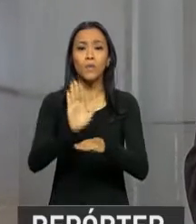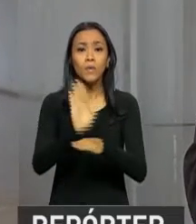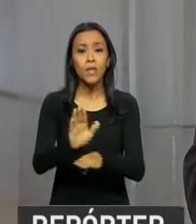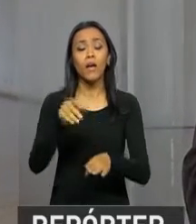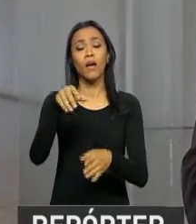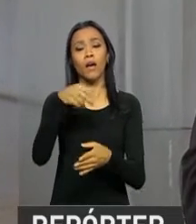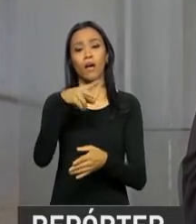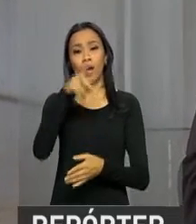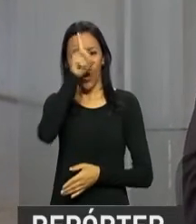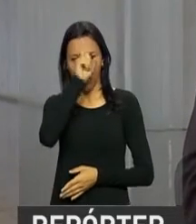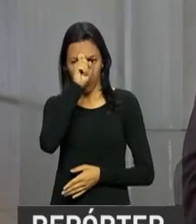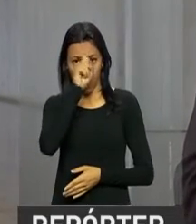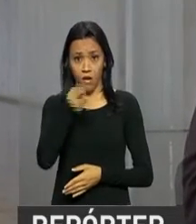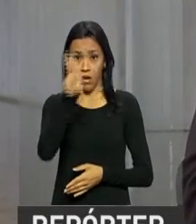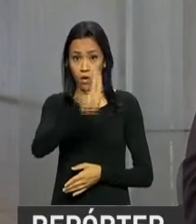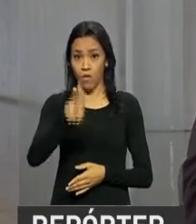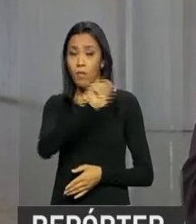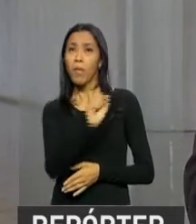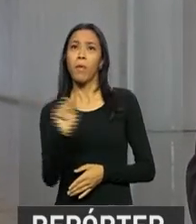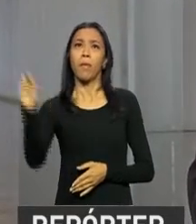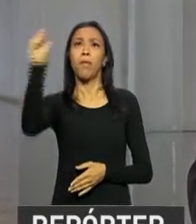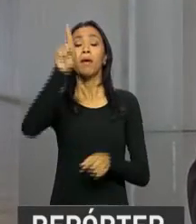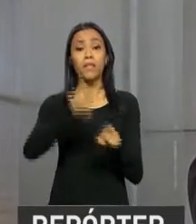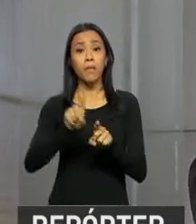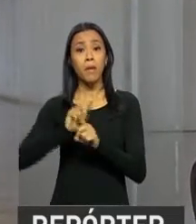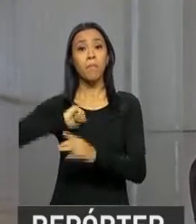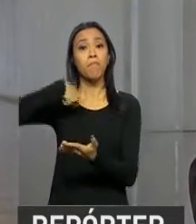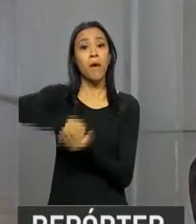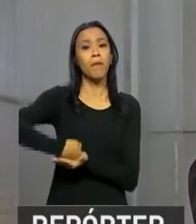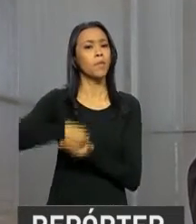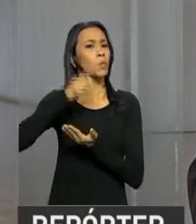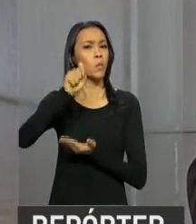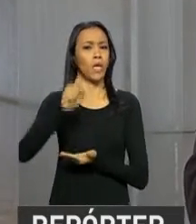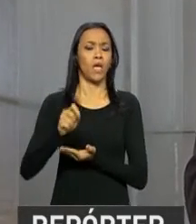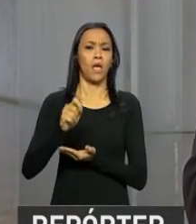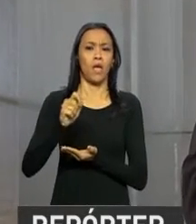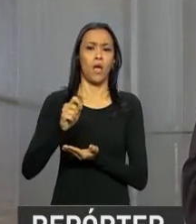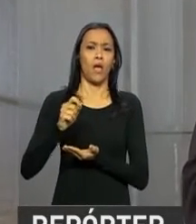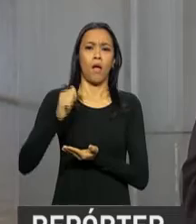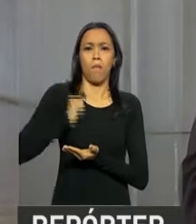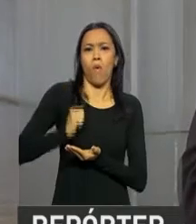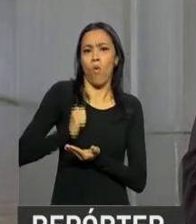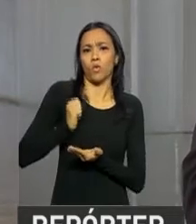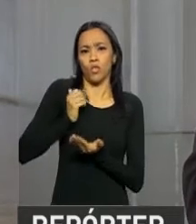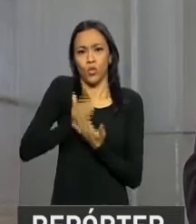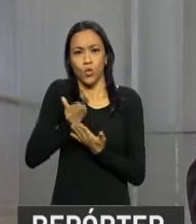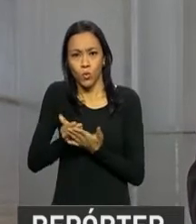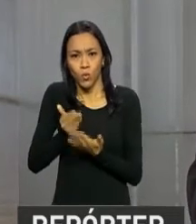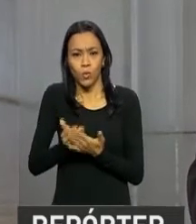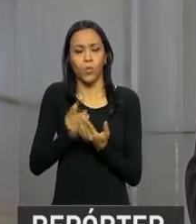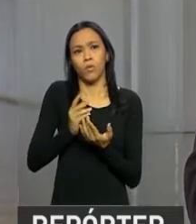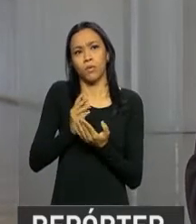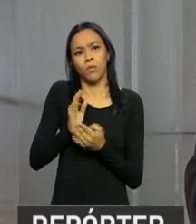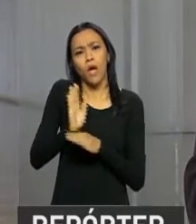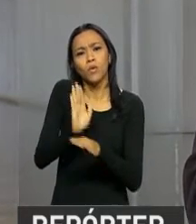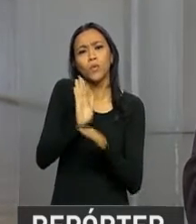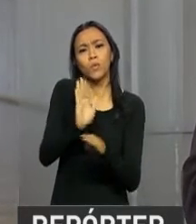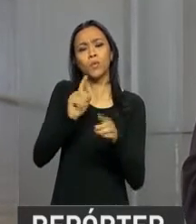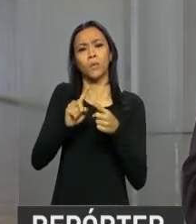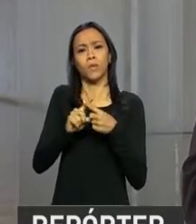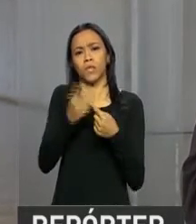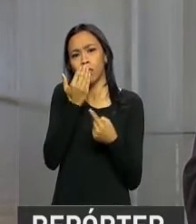aí vai ser usado também para o pagamento de bolsas universitárias, para o auxílio moradia, auxílio transporte e